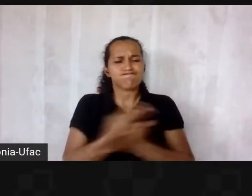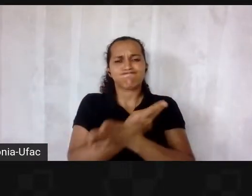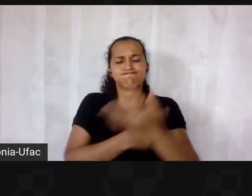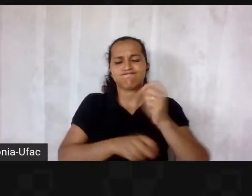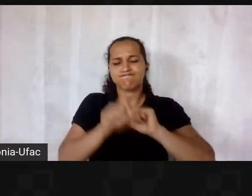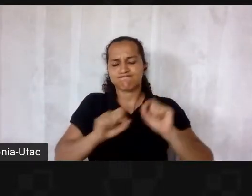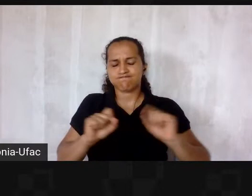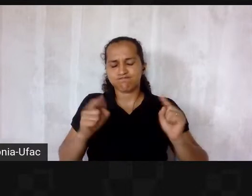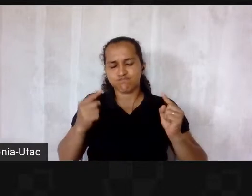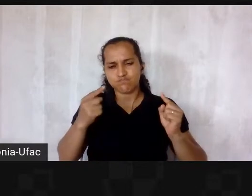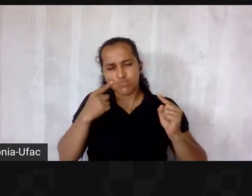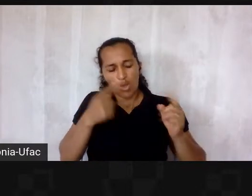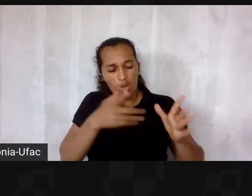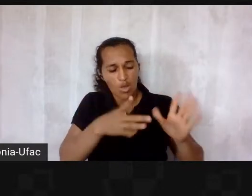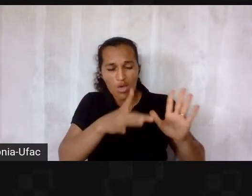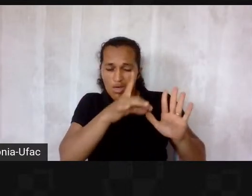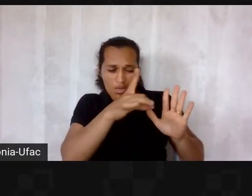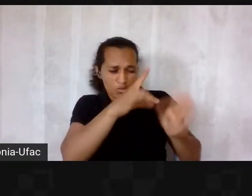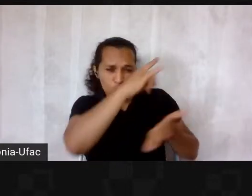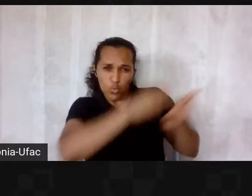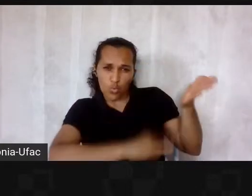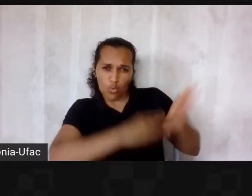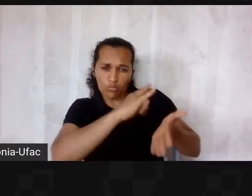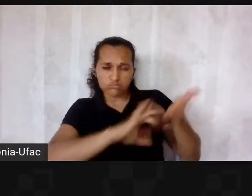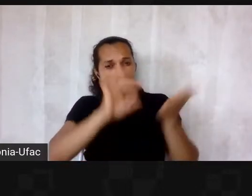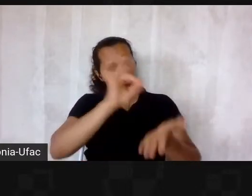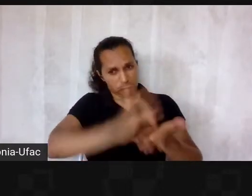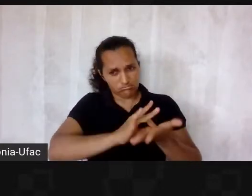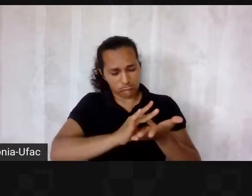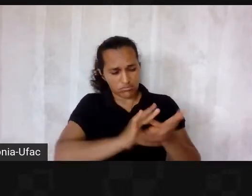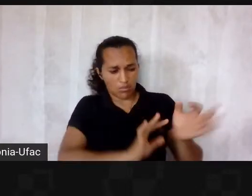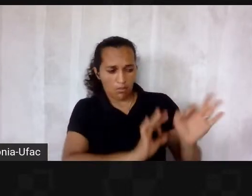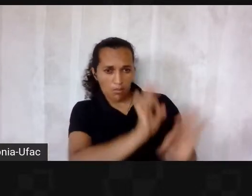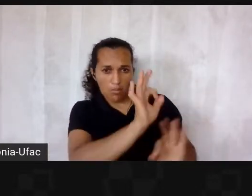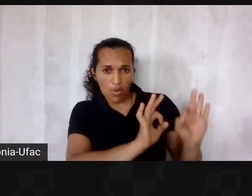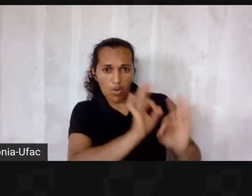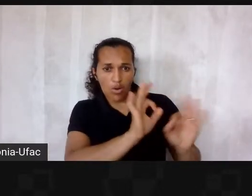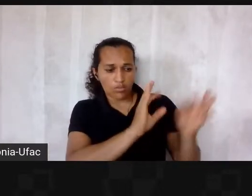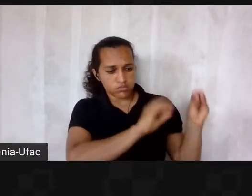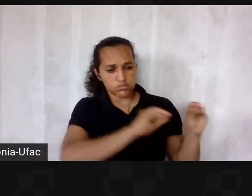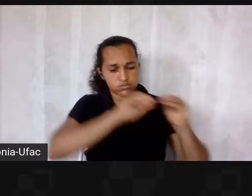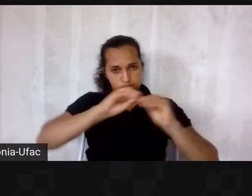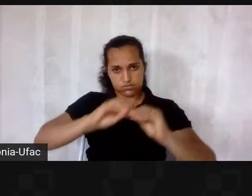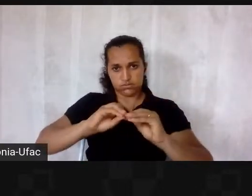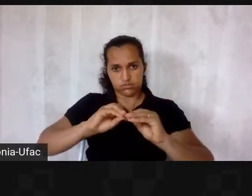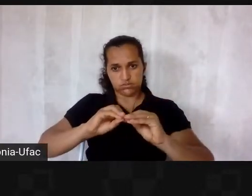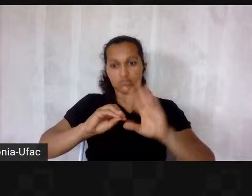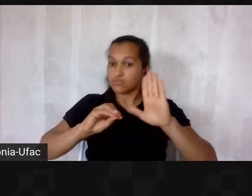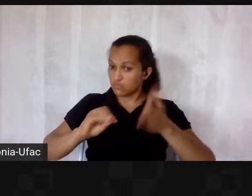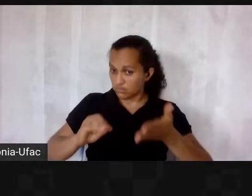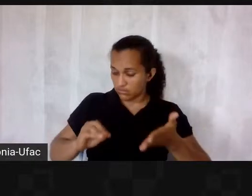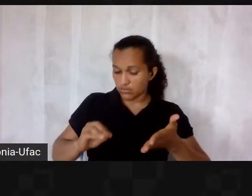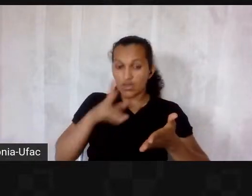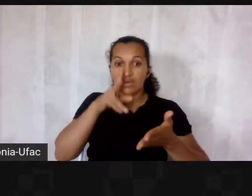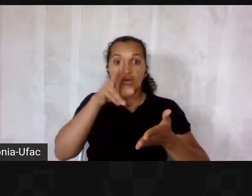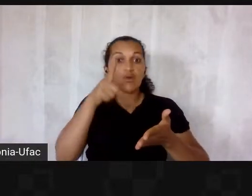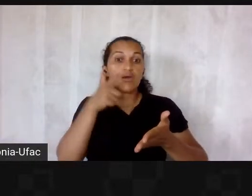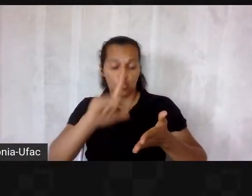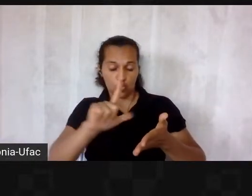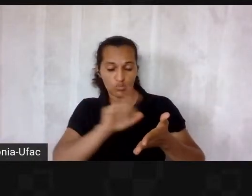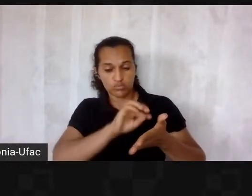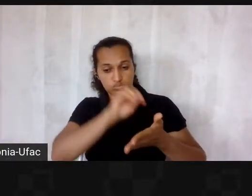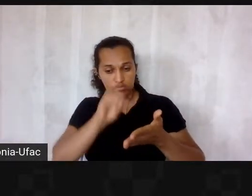porque os documentos oficiais, eles trazem o projeto que venceu, eles registram o projeto que venceu. Os que foram subalternizados,